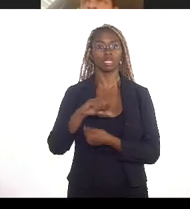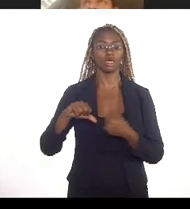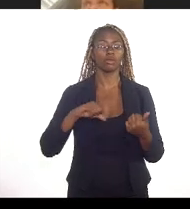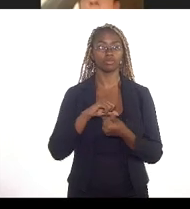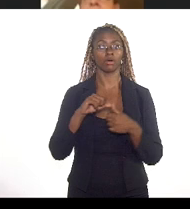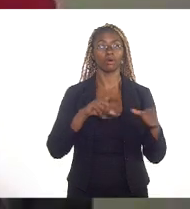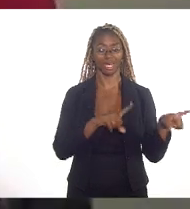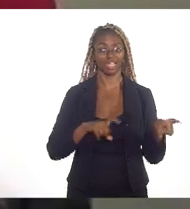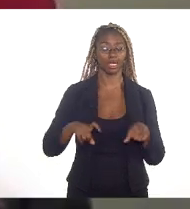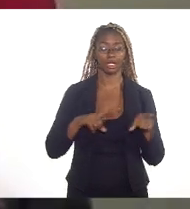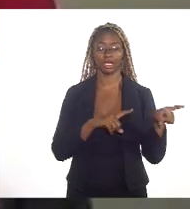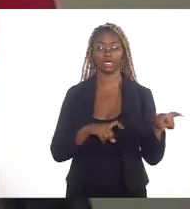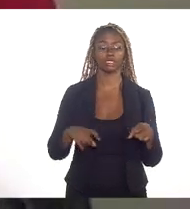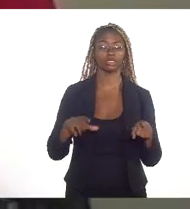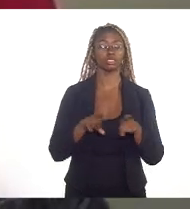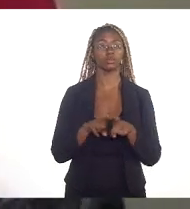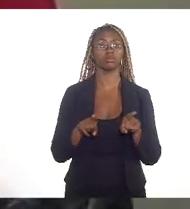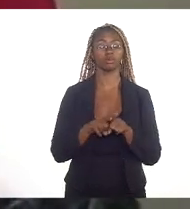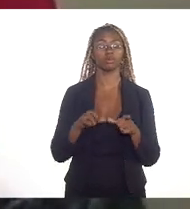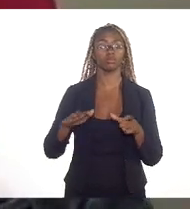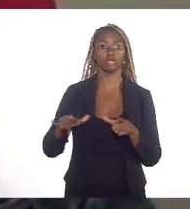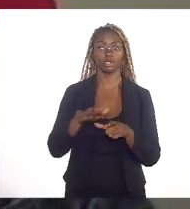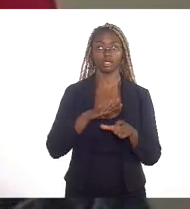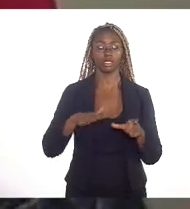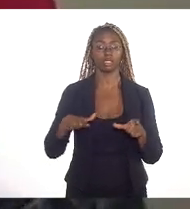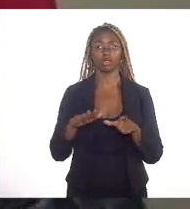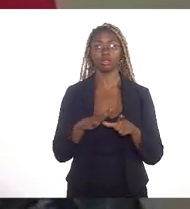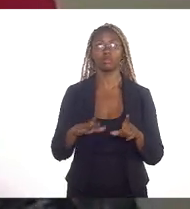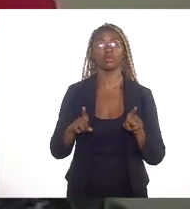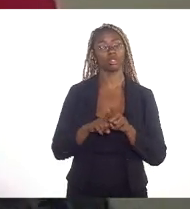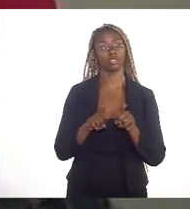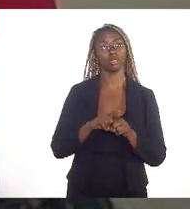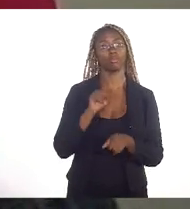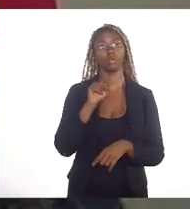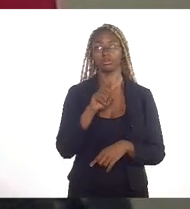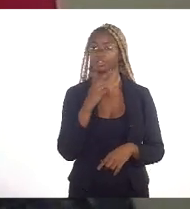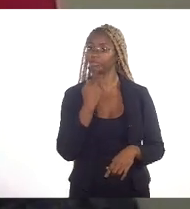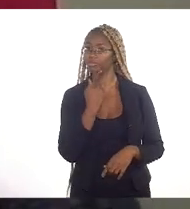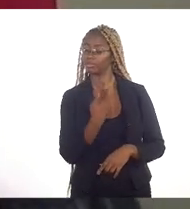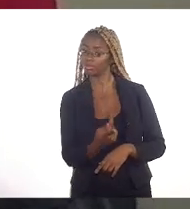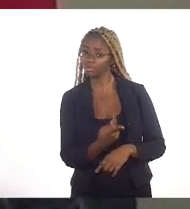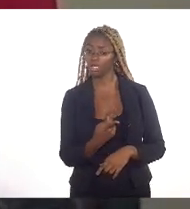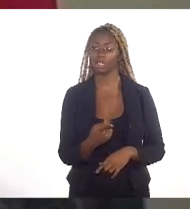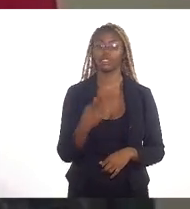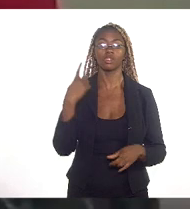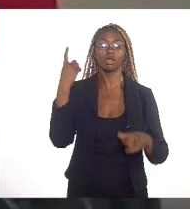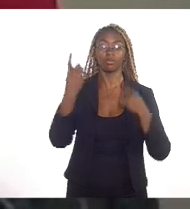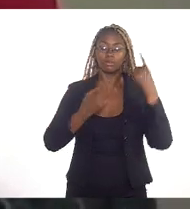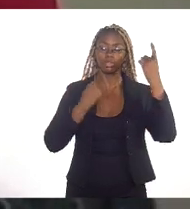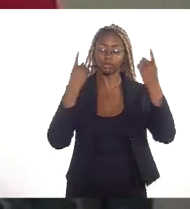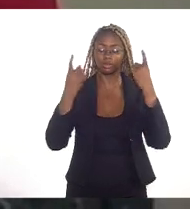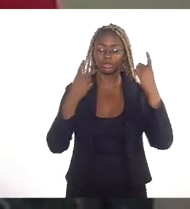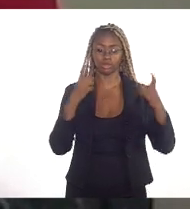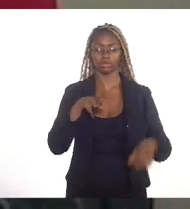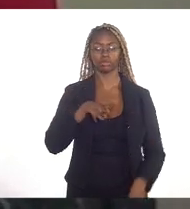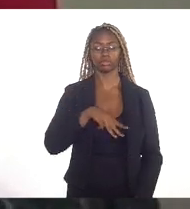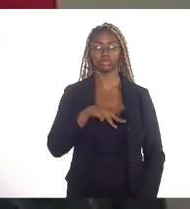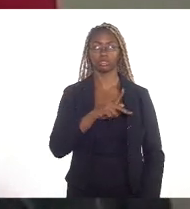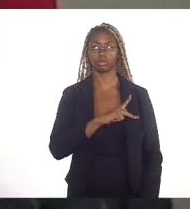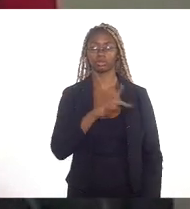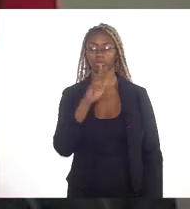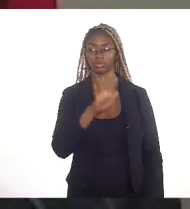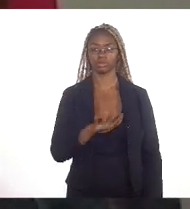meio ambiente, e essa manifestação, a todo tempo, fala da preocupação que o Ministério Público